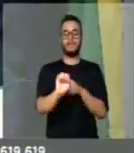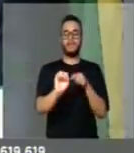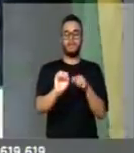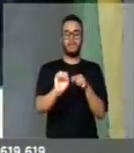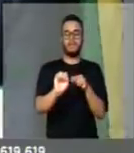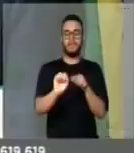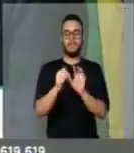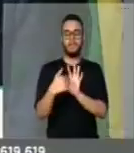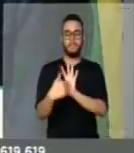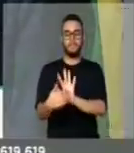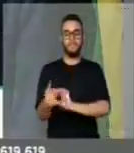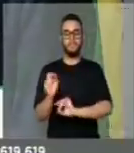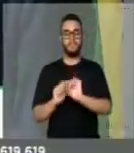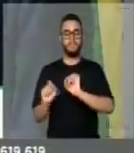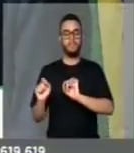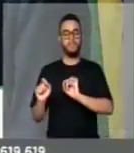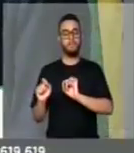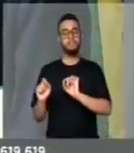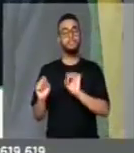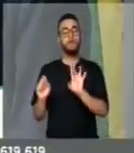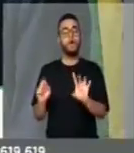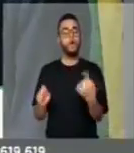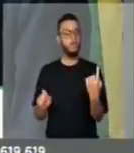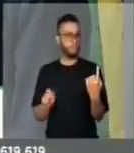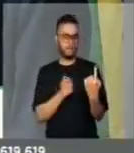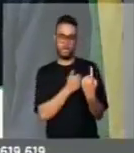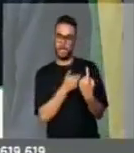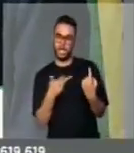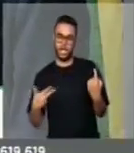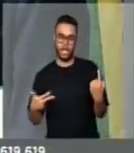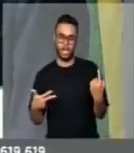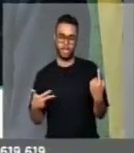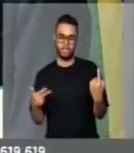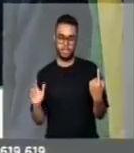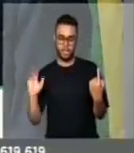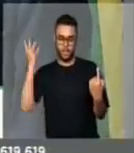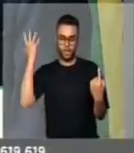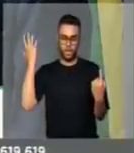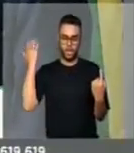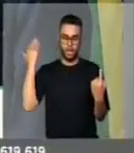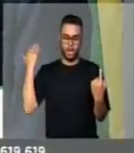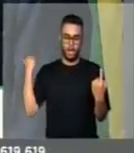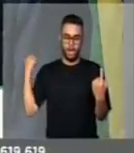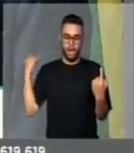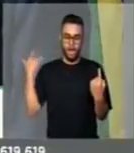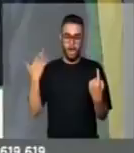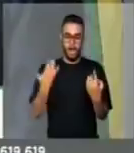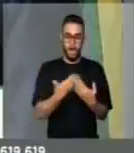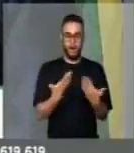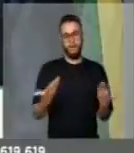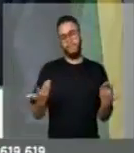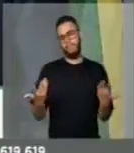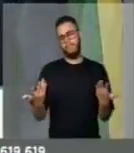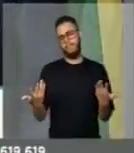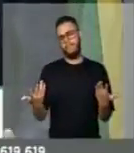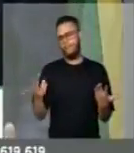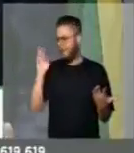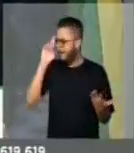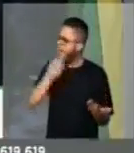representam apenas um item do que ocorreu. Senhor